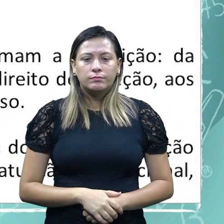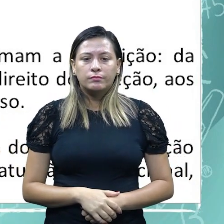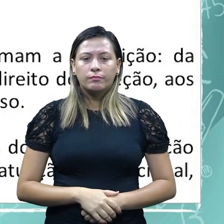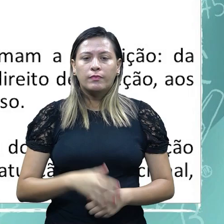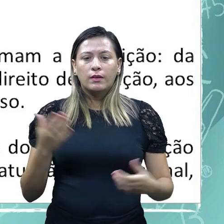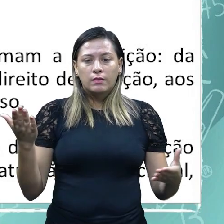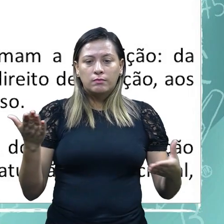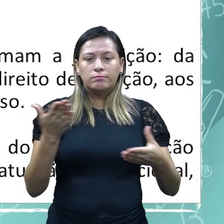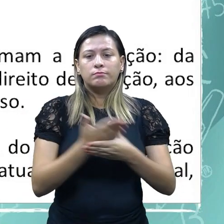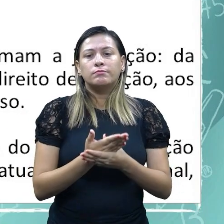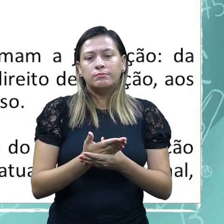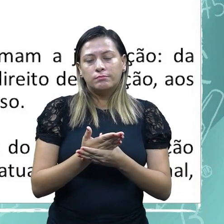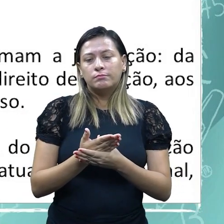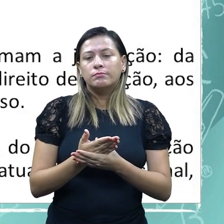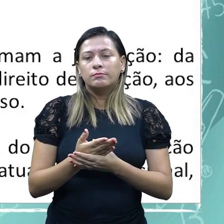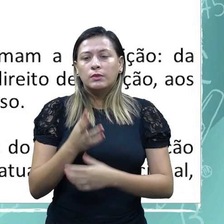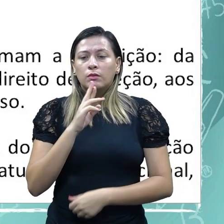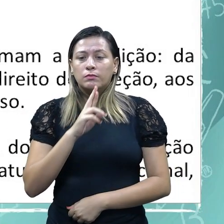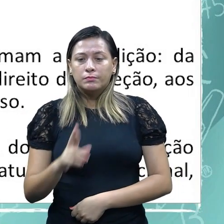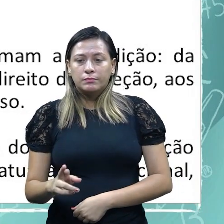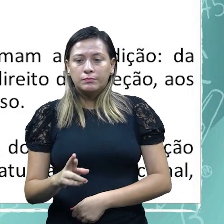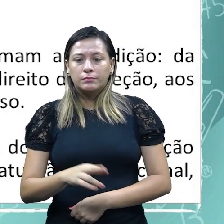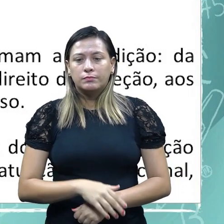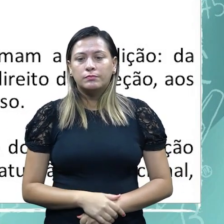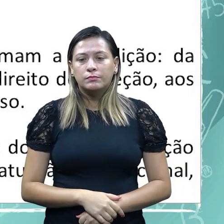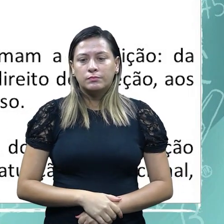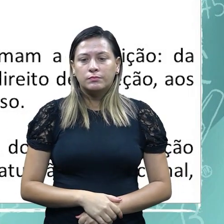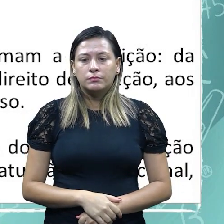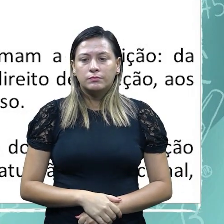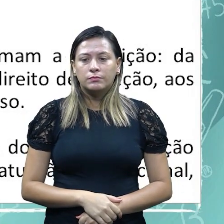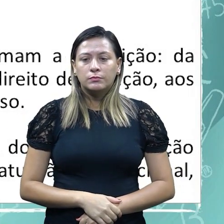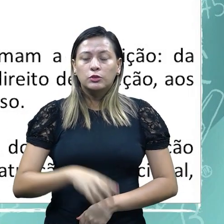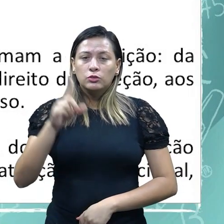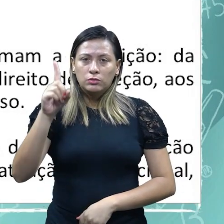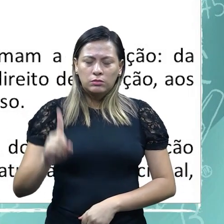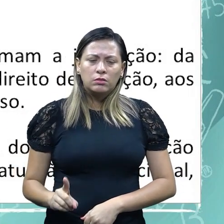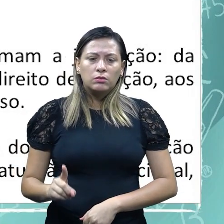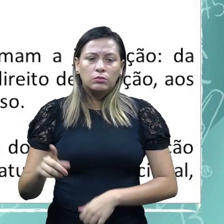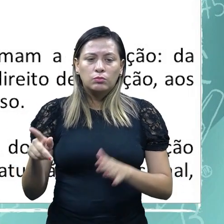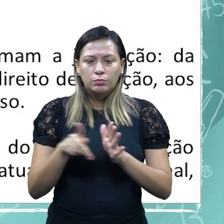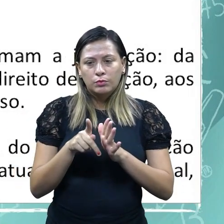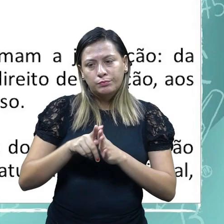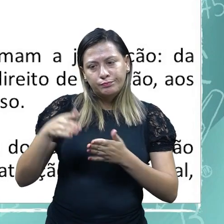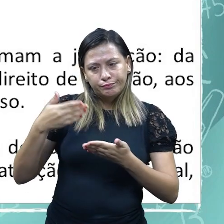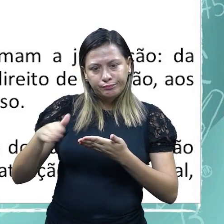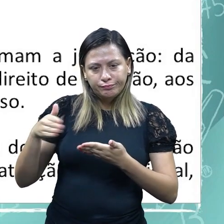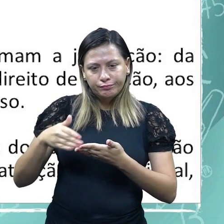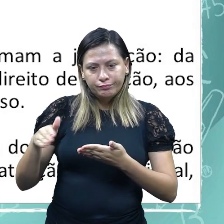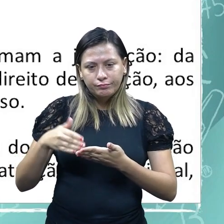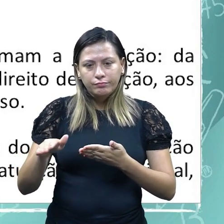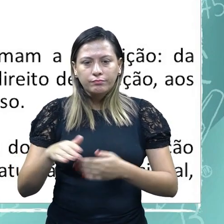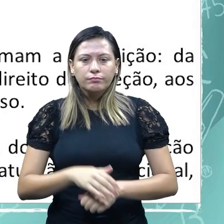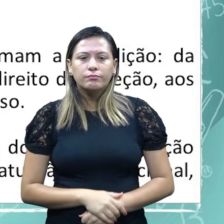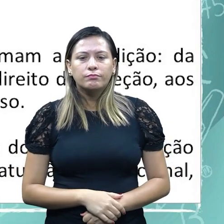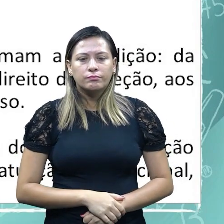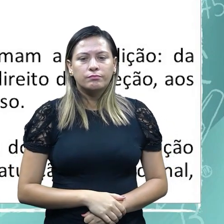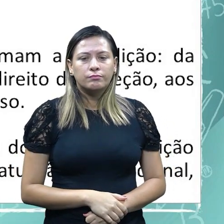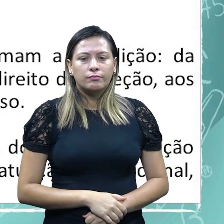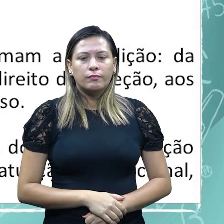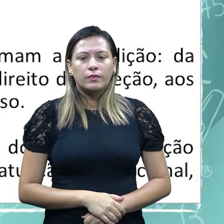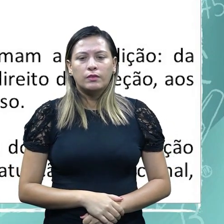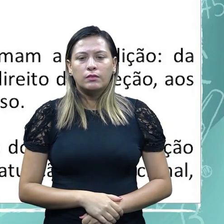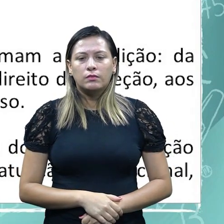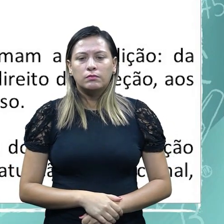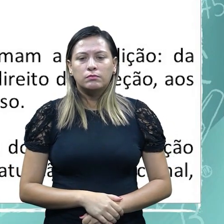ação, resposta, realiza o direito de exceção aos múltiplos requerimentos e promoções no